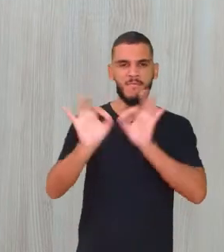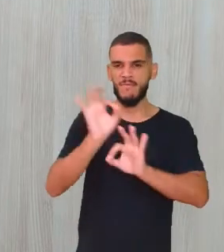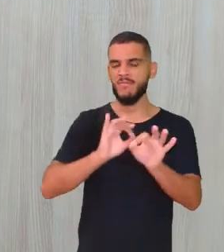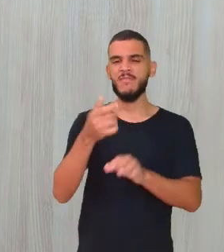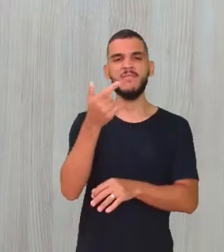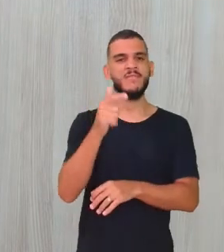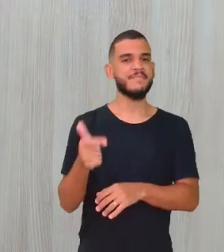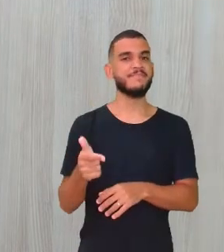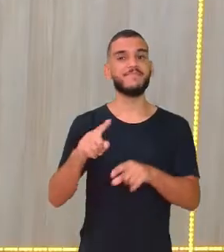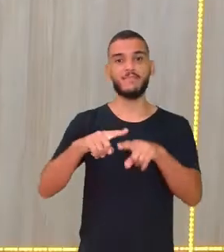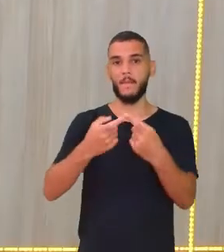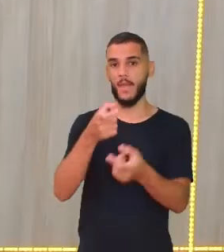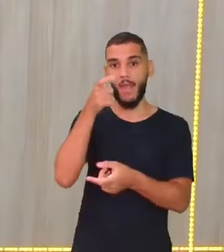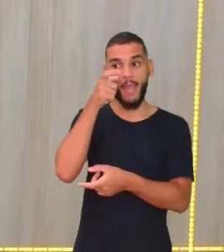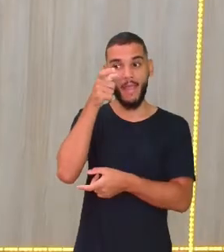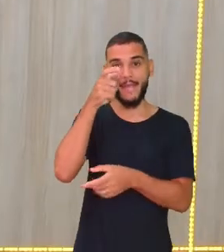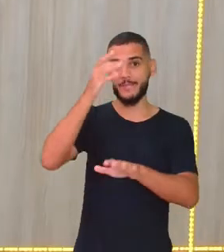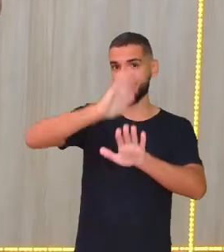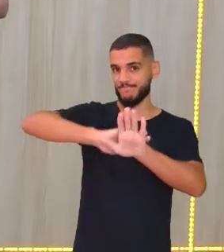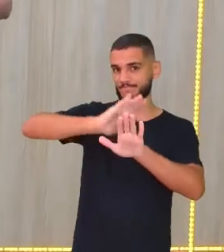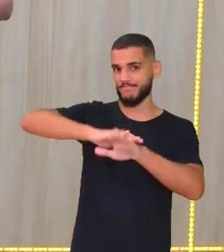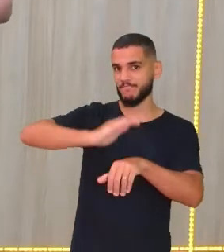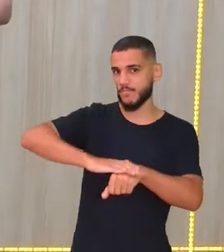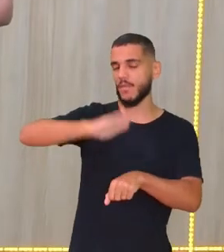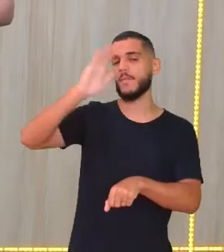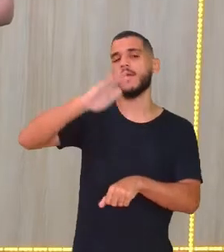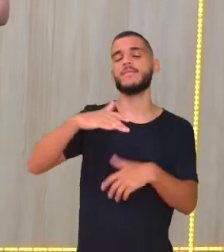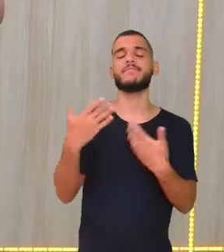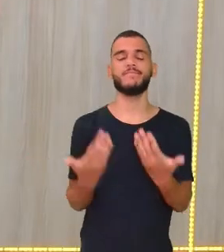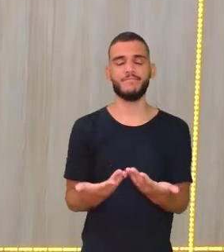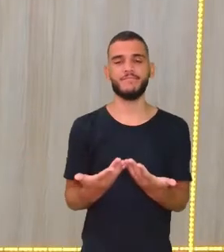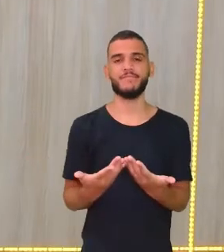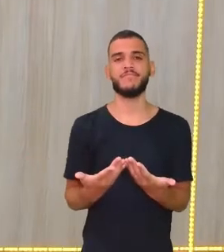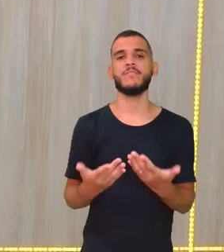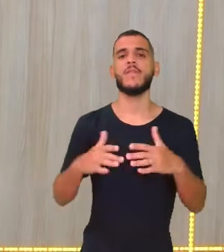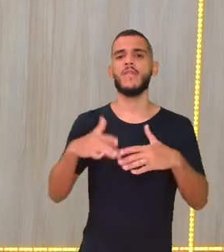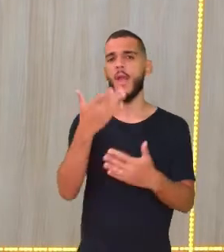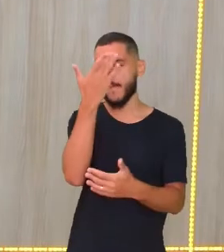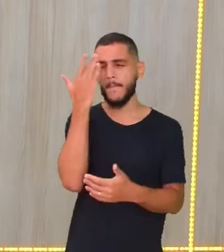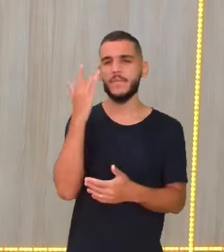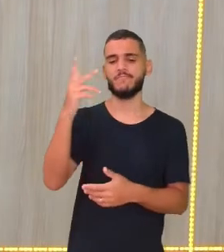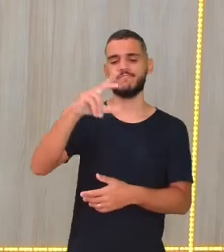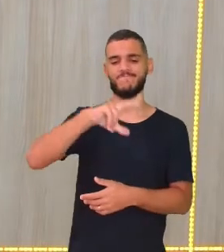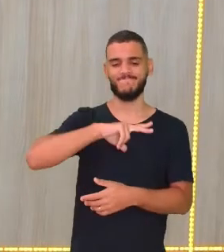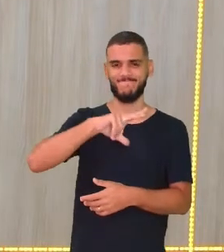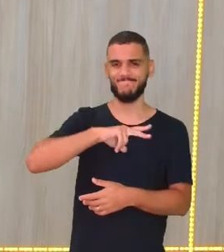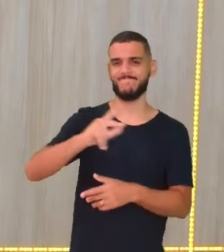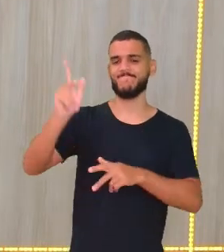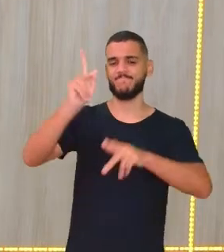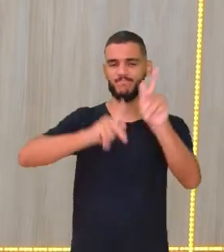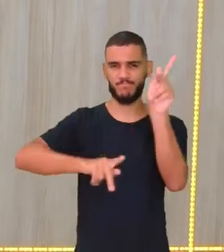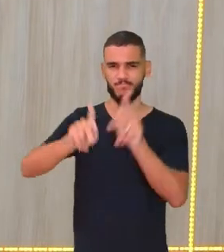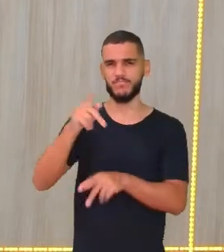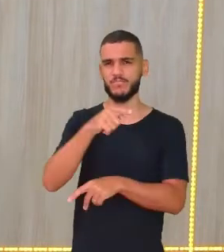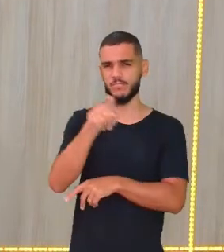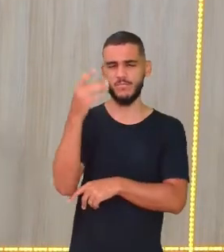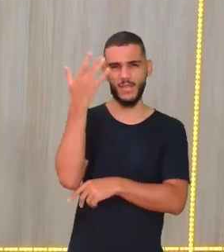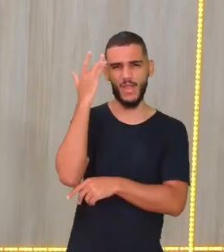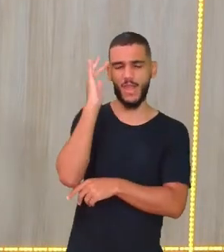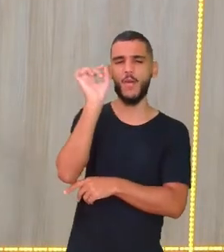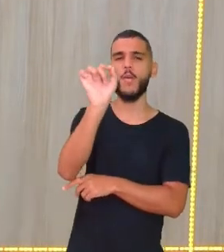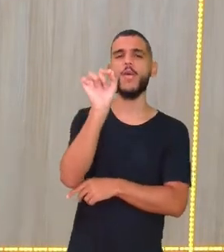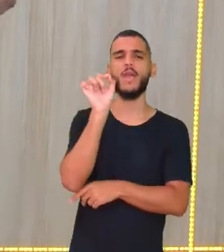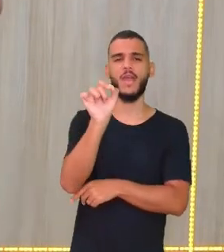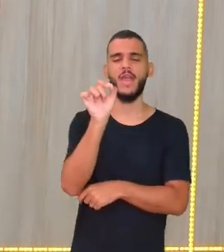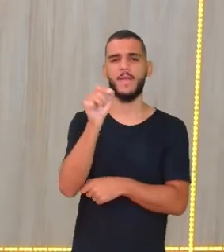um interesse maior. E o interesse desses portugueses, vocês acham que eles eram assim os